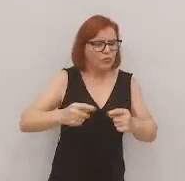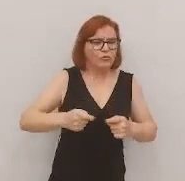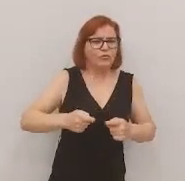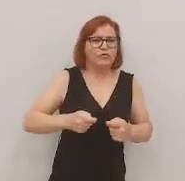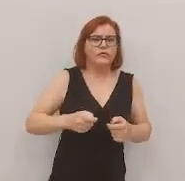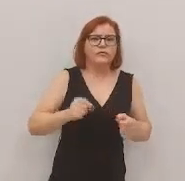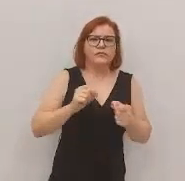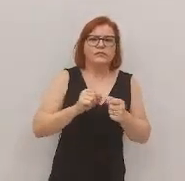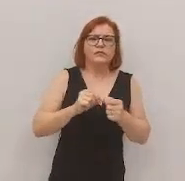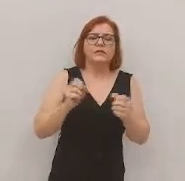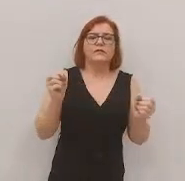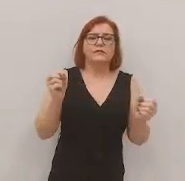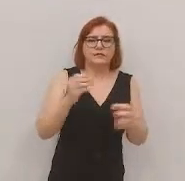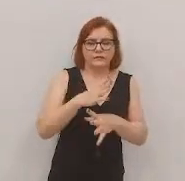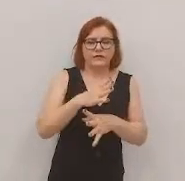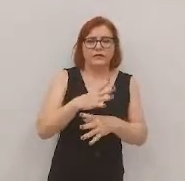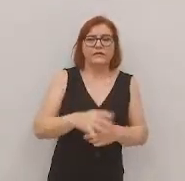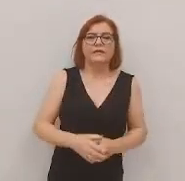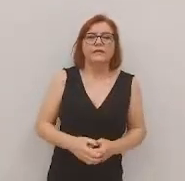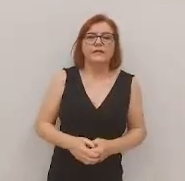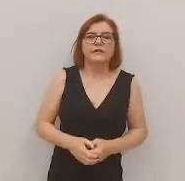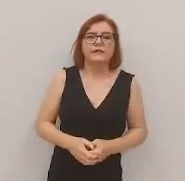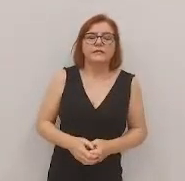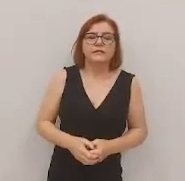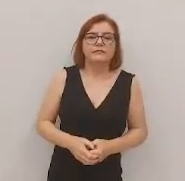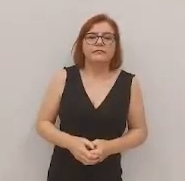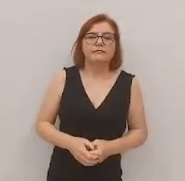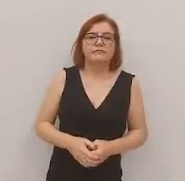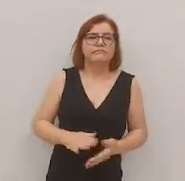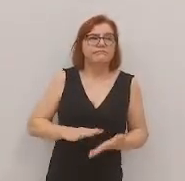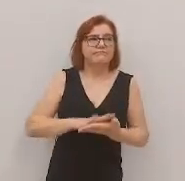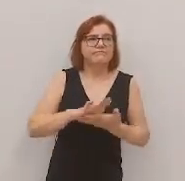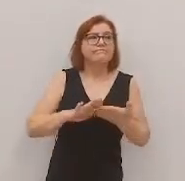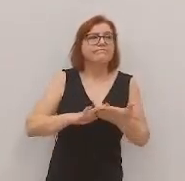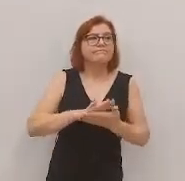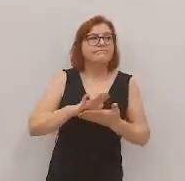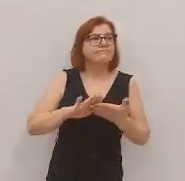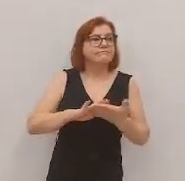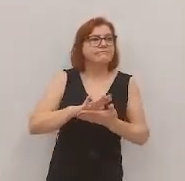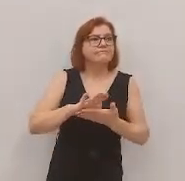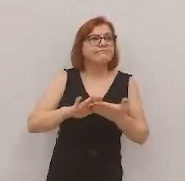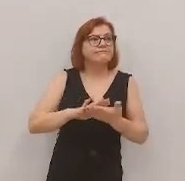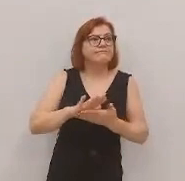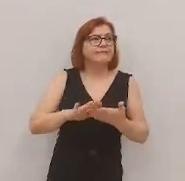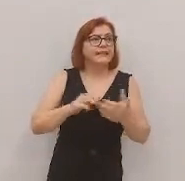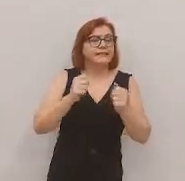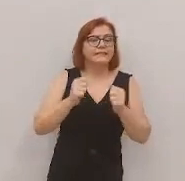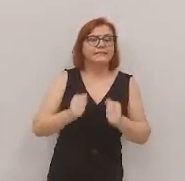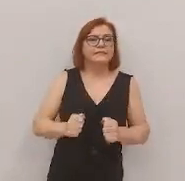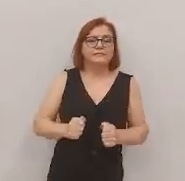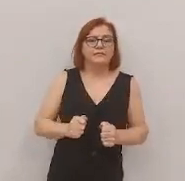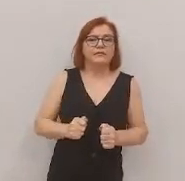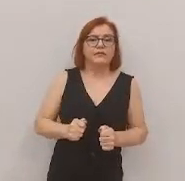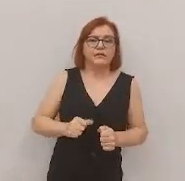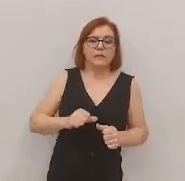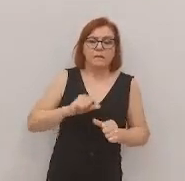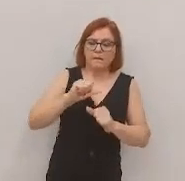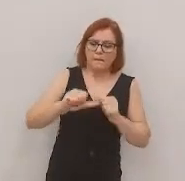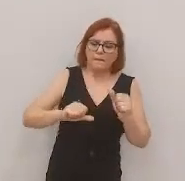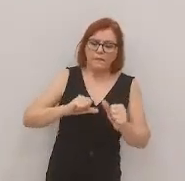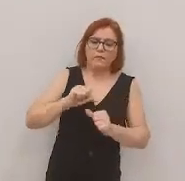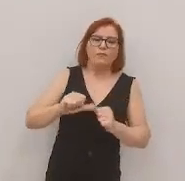sempre há o seu querer, e não há nada que possa mudar